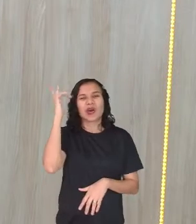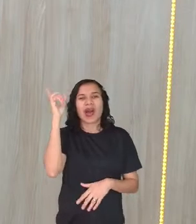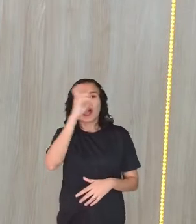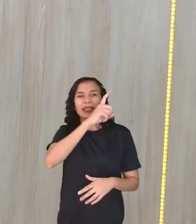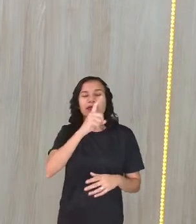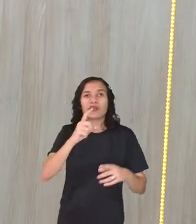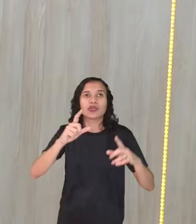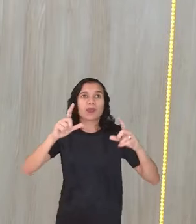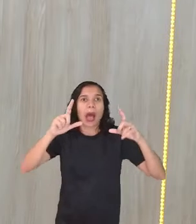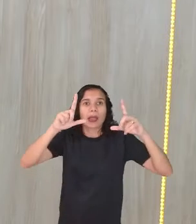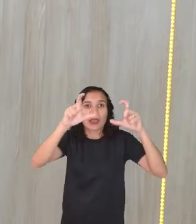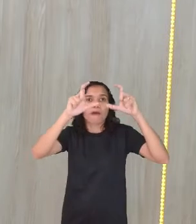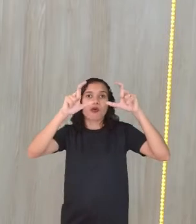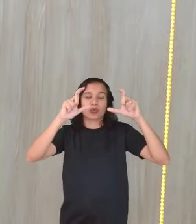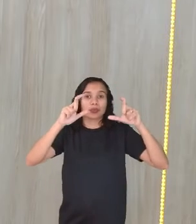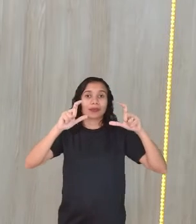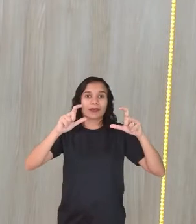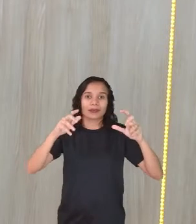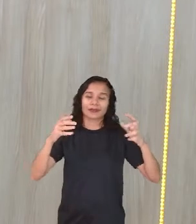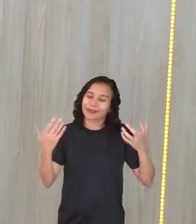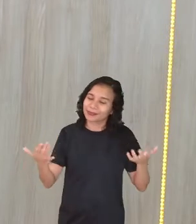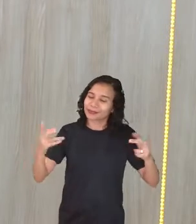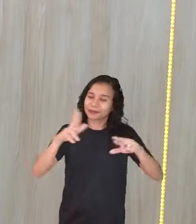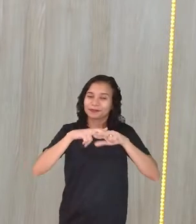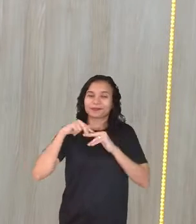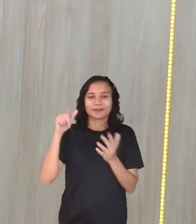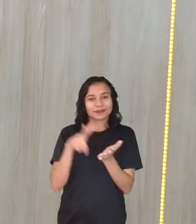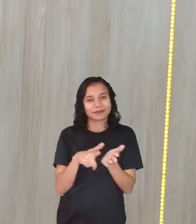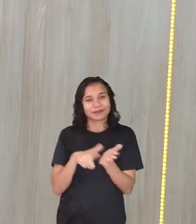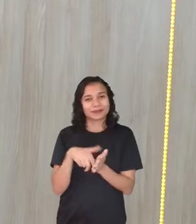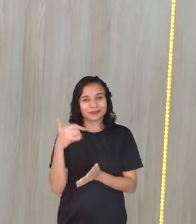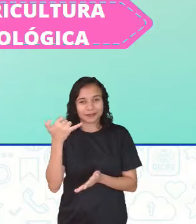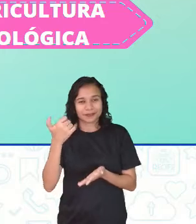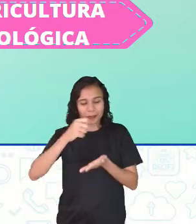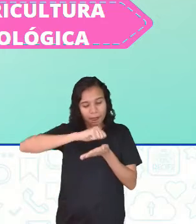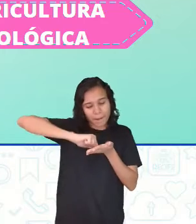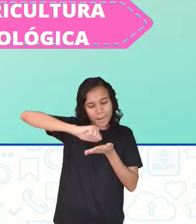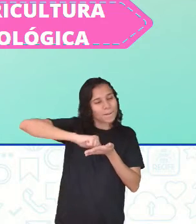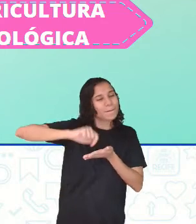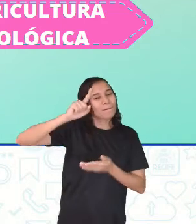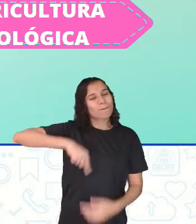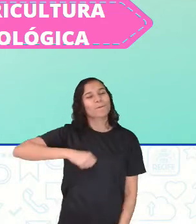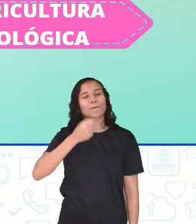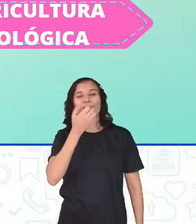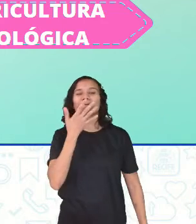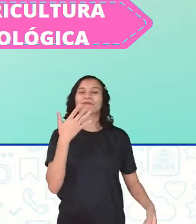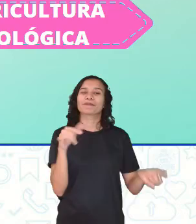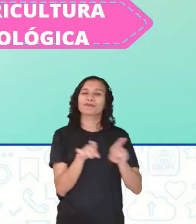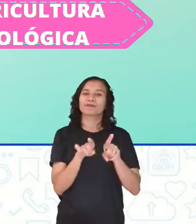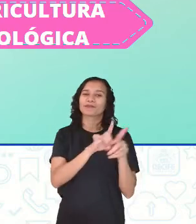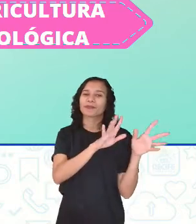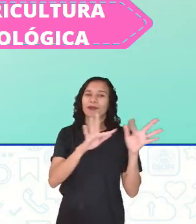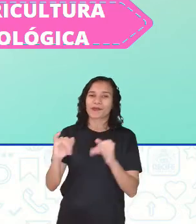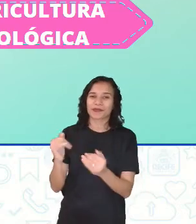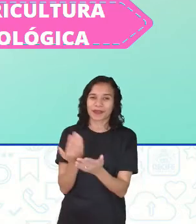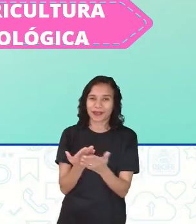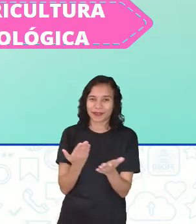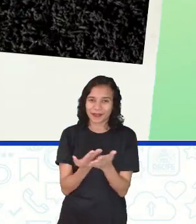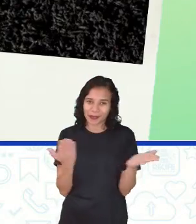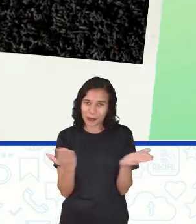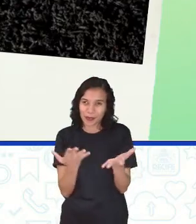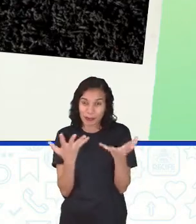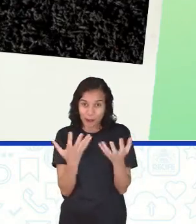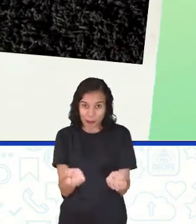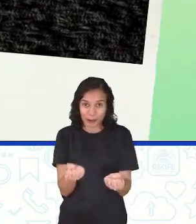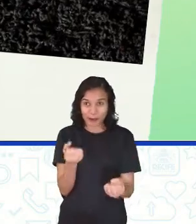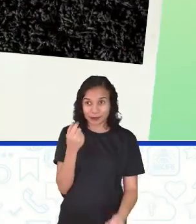dar o print na tela, né? Então, o papelzinho e a caneta para anotar será bem-vinda para o finalzinho da nossa aula. Mas